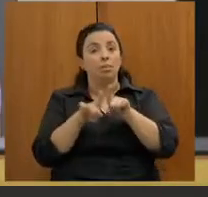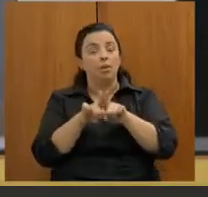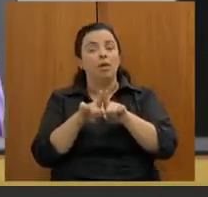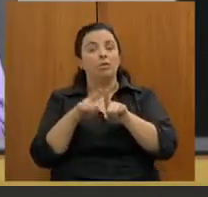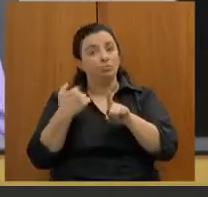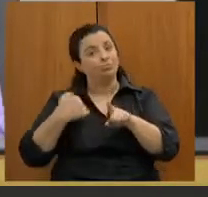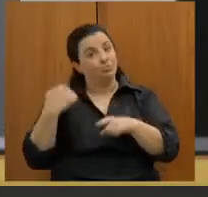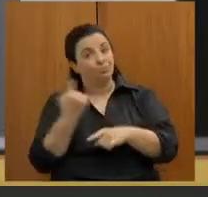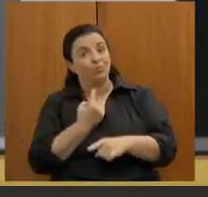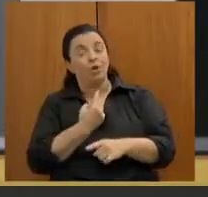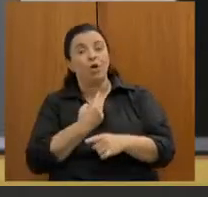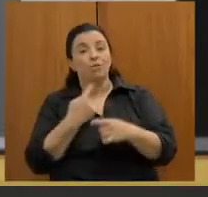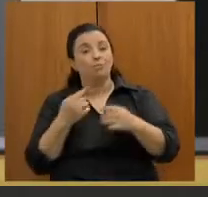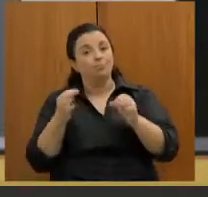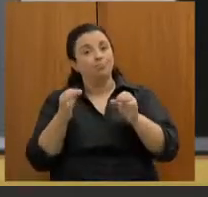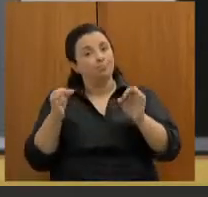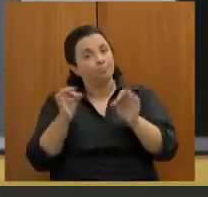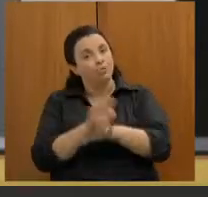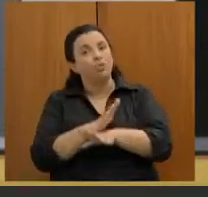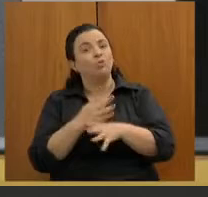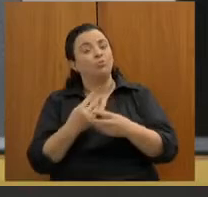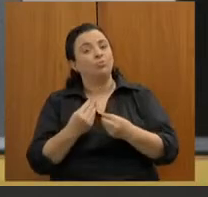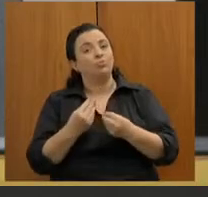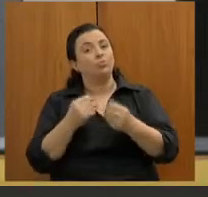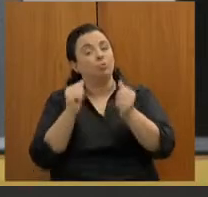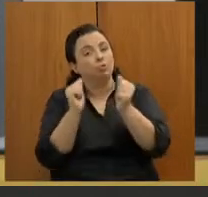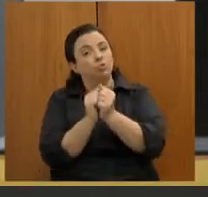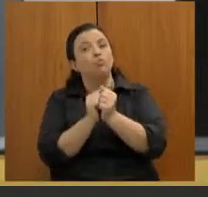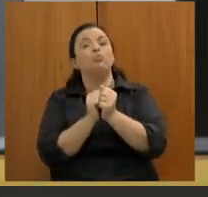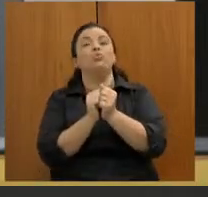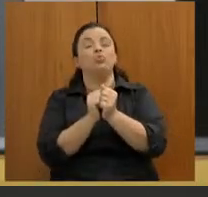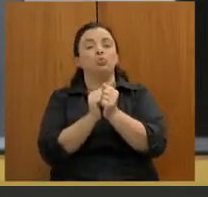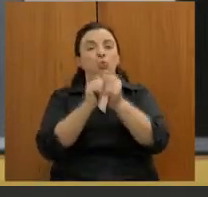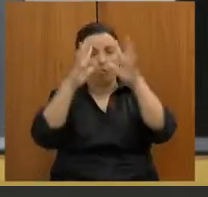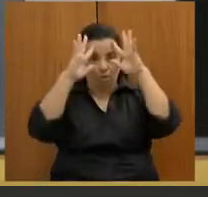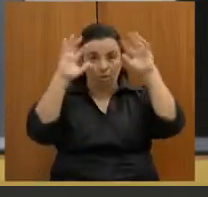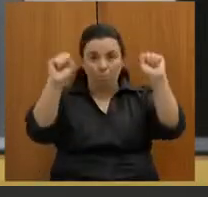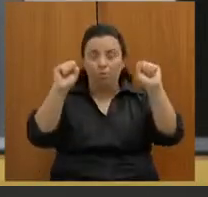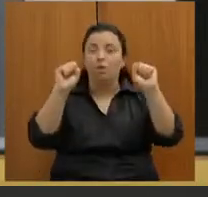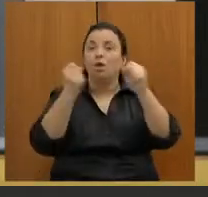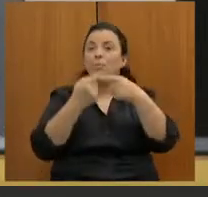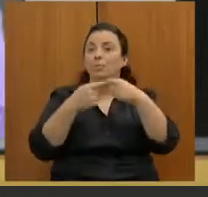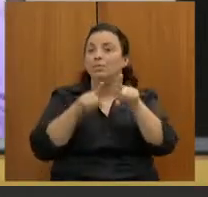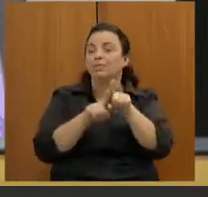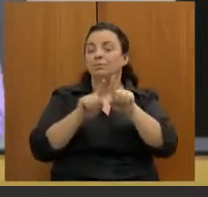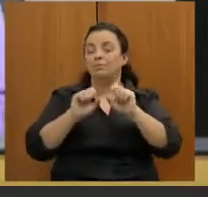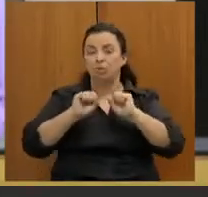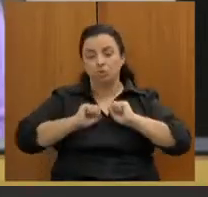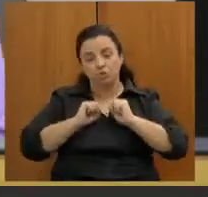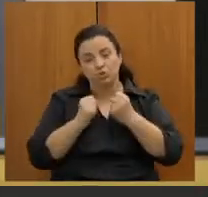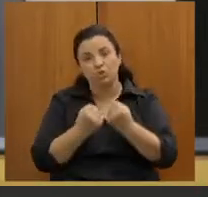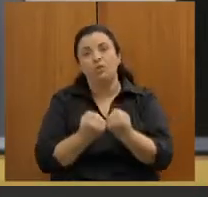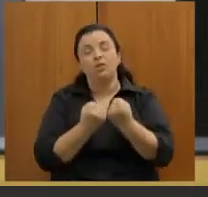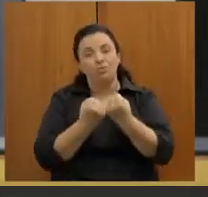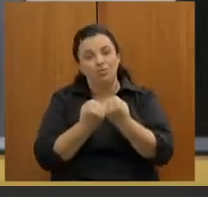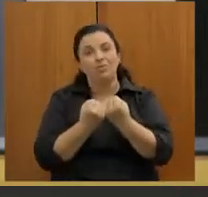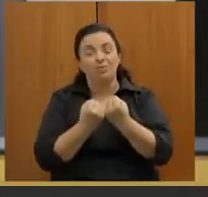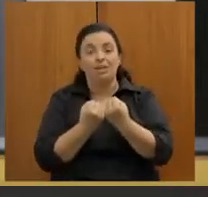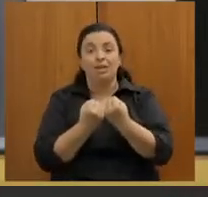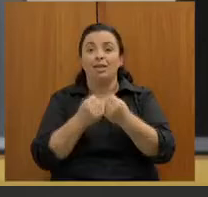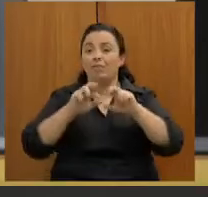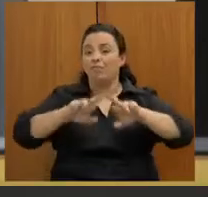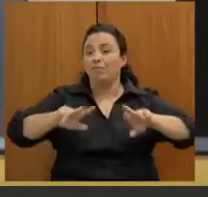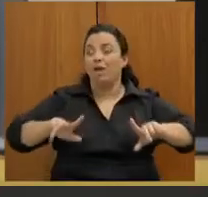e nos colocar à disposição do tribunal de justiça para somar esforços aí né nessas frentes diversas de